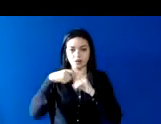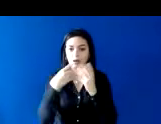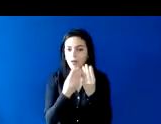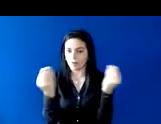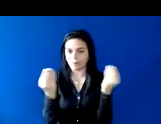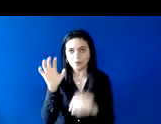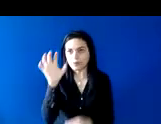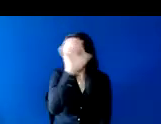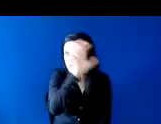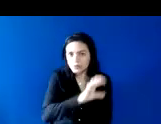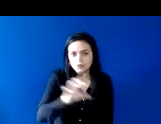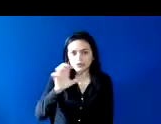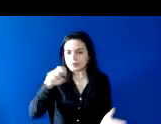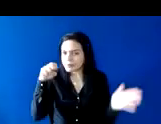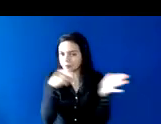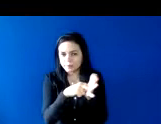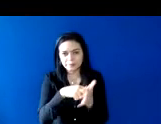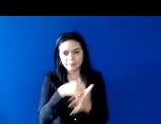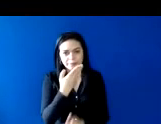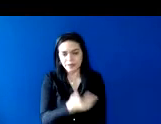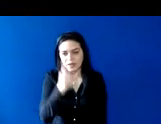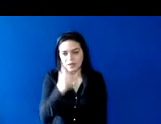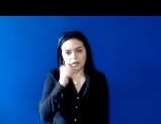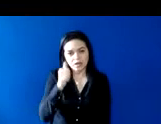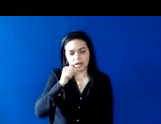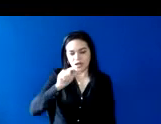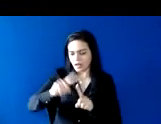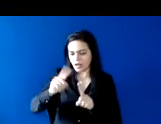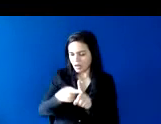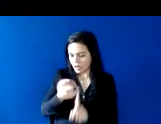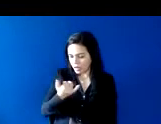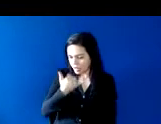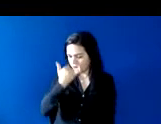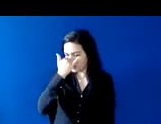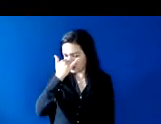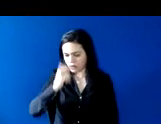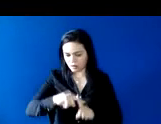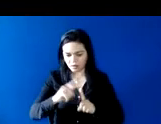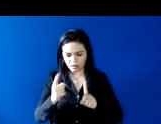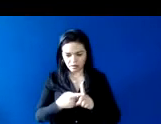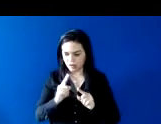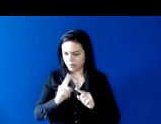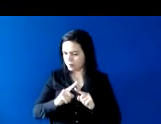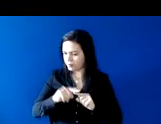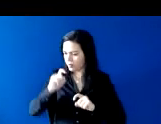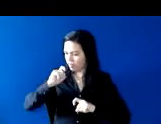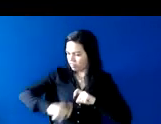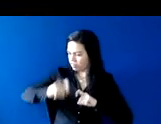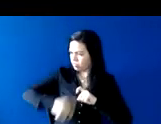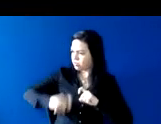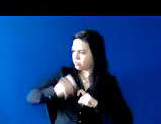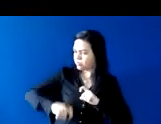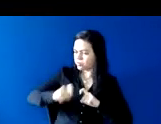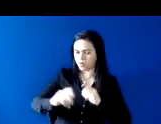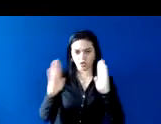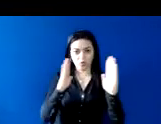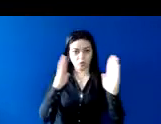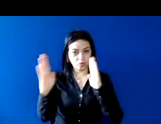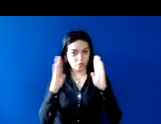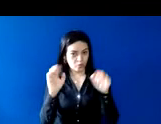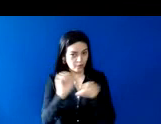estados, penalizando as mulheres com gravidezes indesejadas, gravidezes decorrentes de estupro durante a